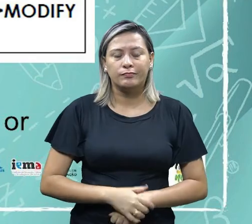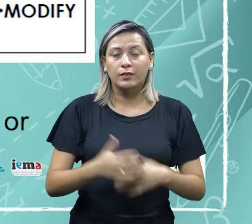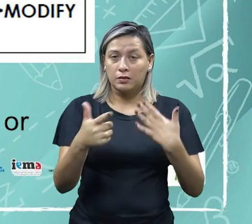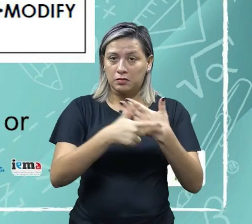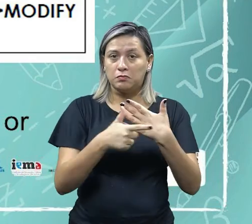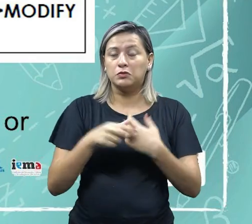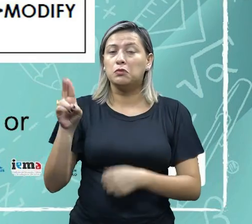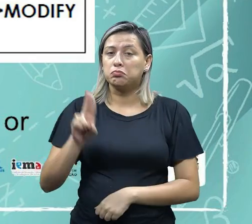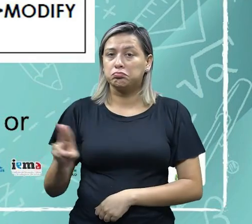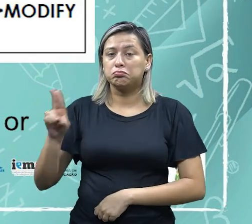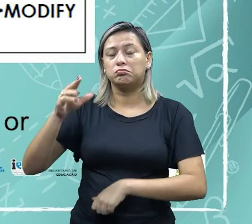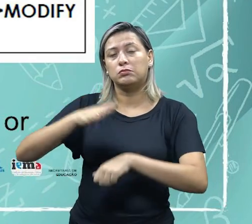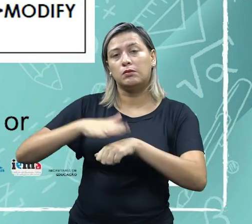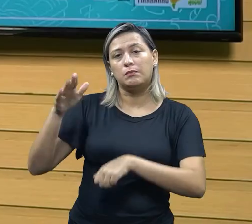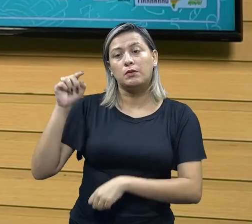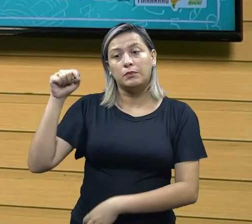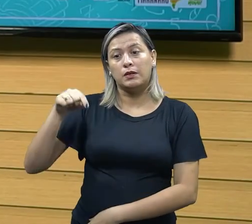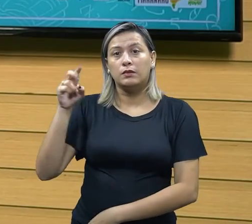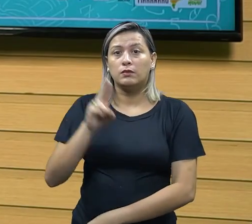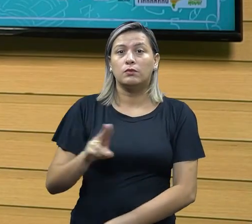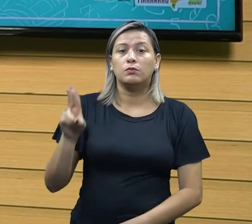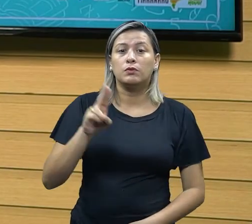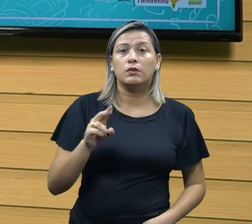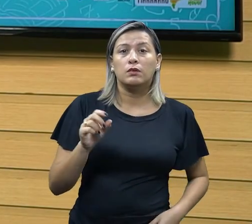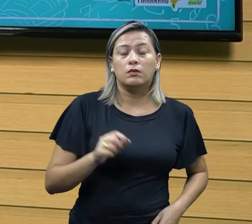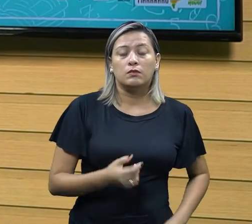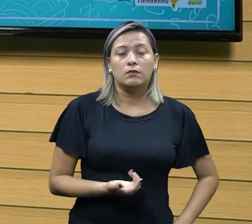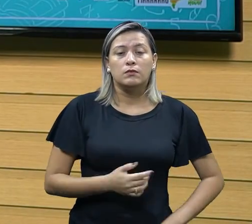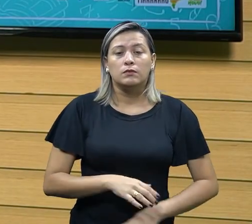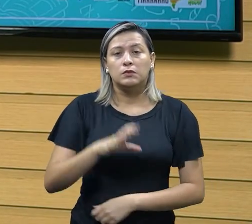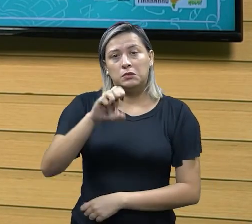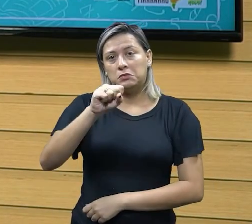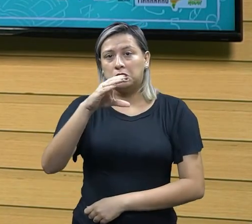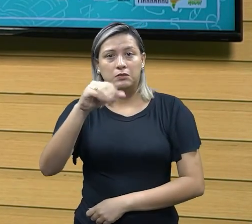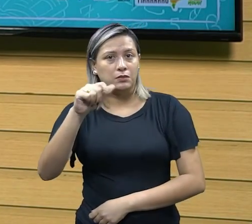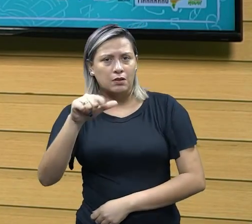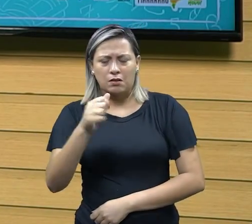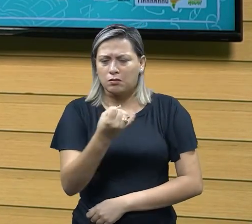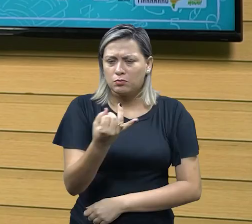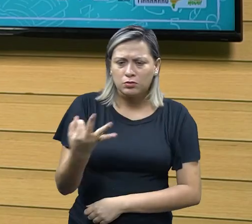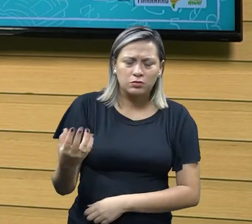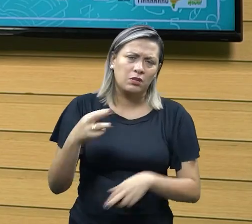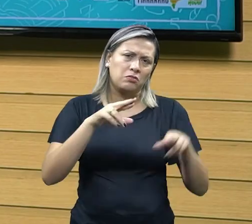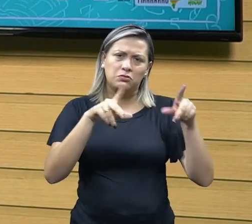das funções mais utilizadas, porque aqui você vai trabalhar com escalas